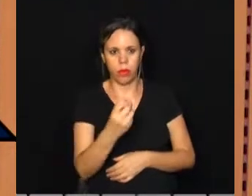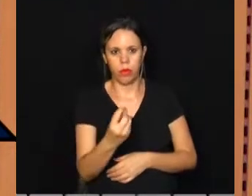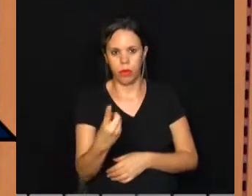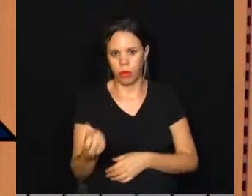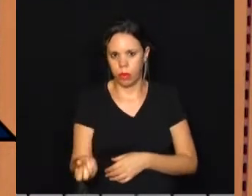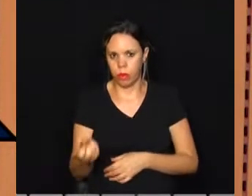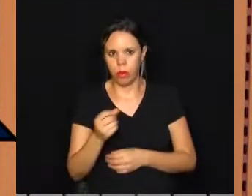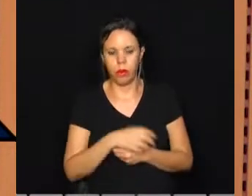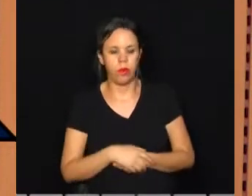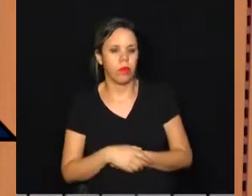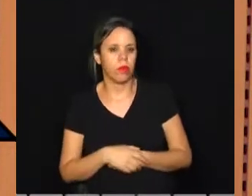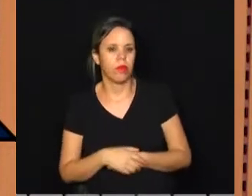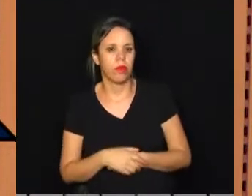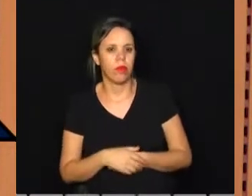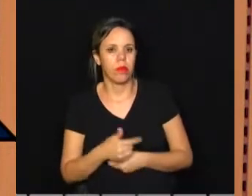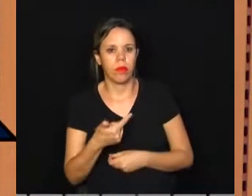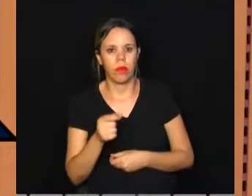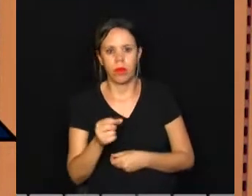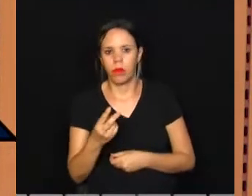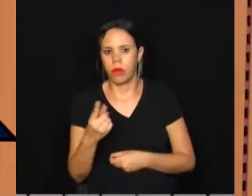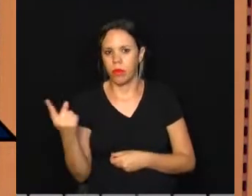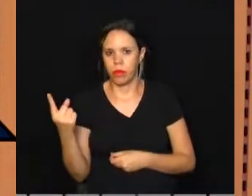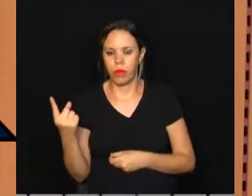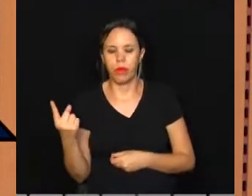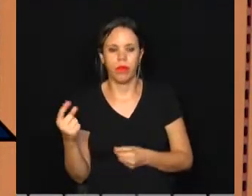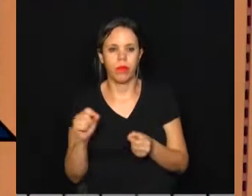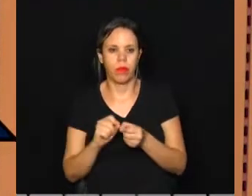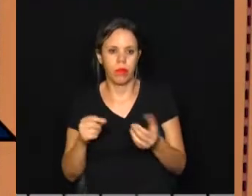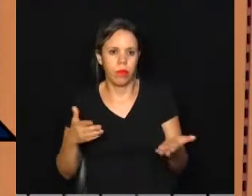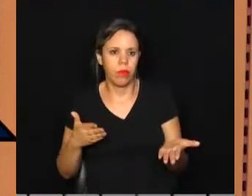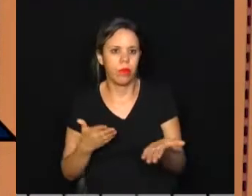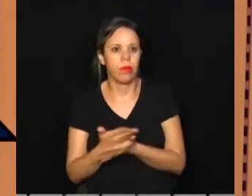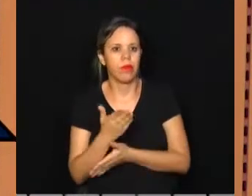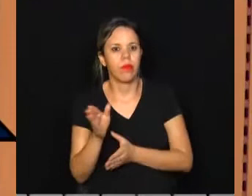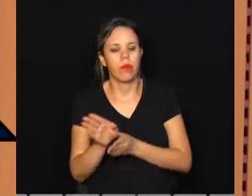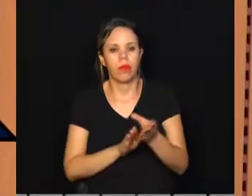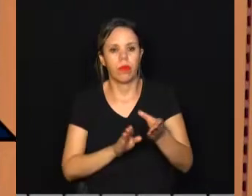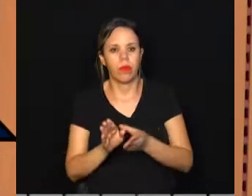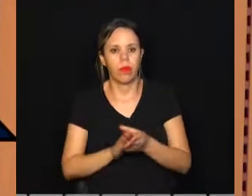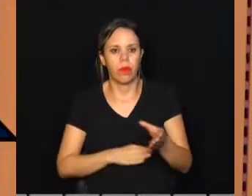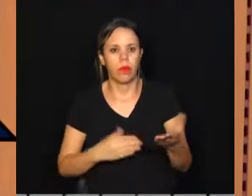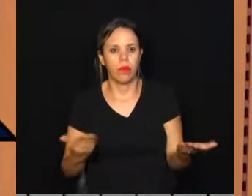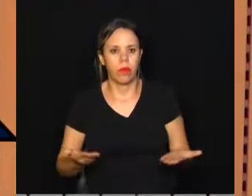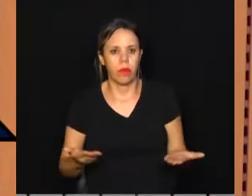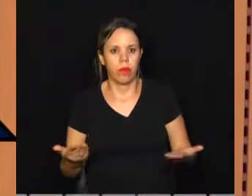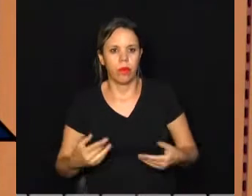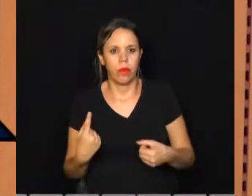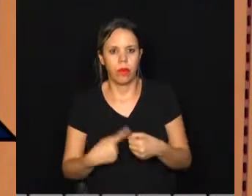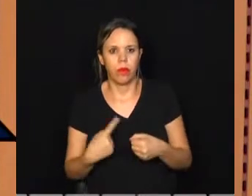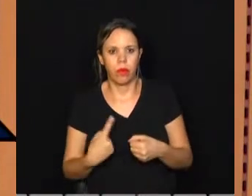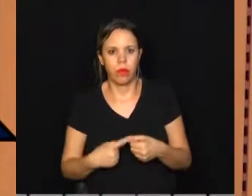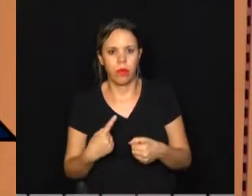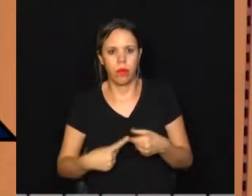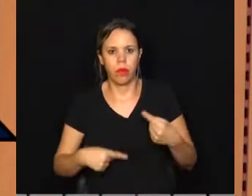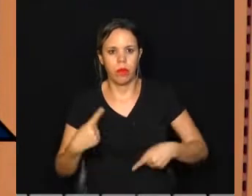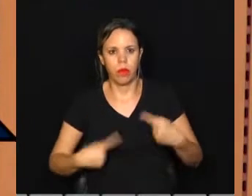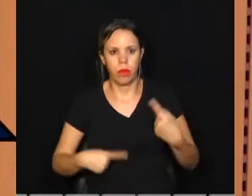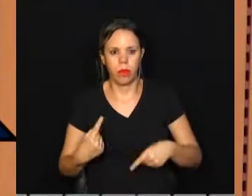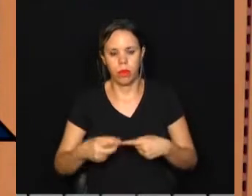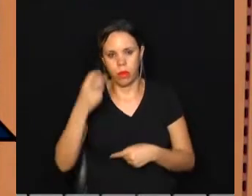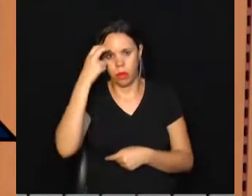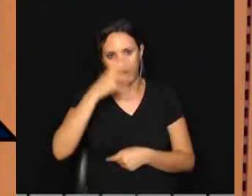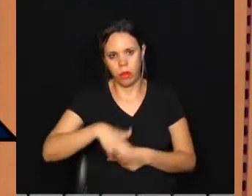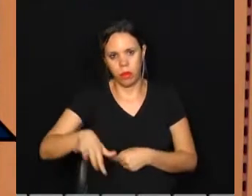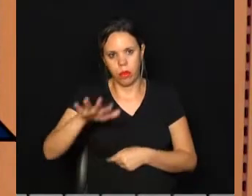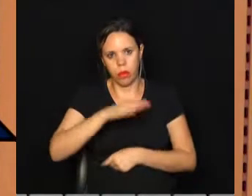2016, e em 2021 foi eleita conselheira do atual Conselho Municipal de Políticas Culturais